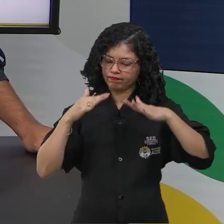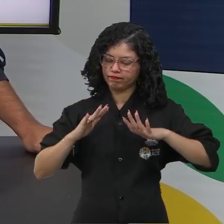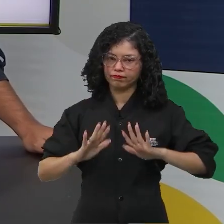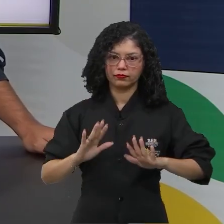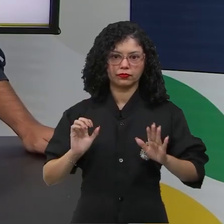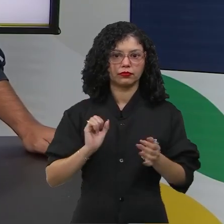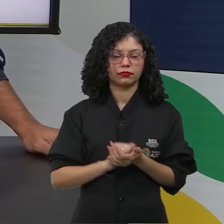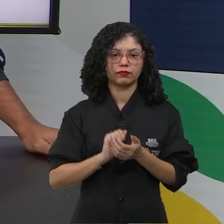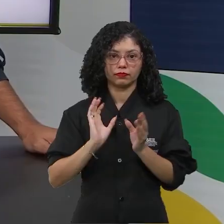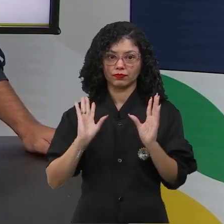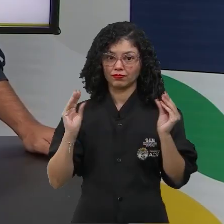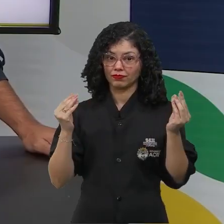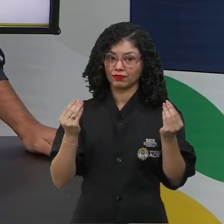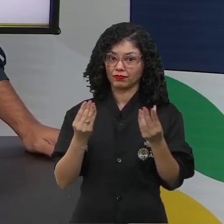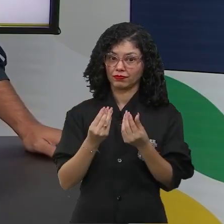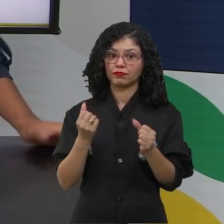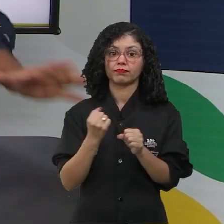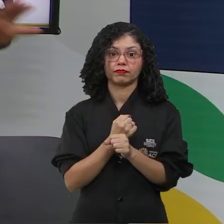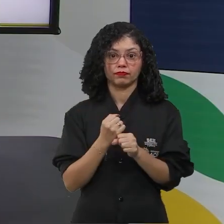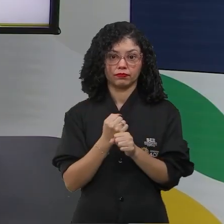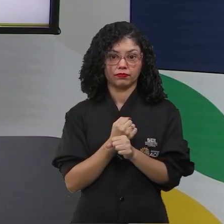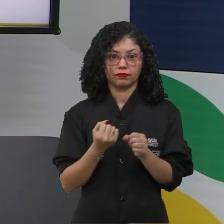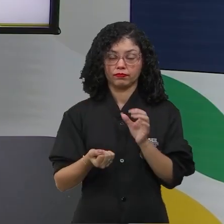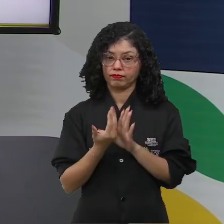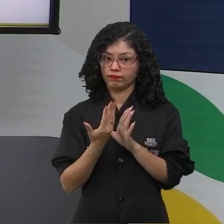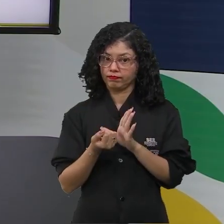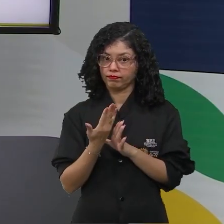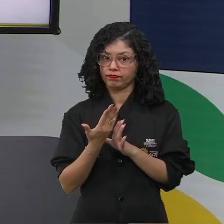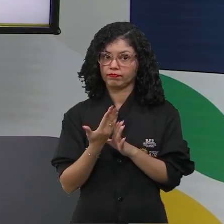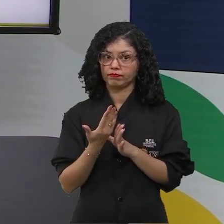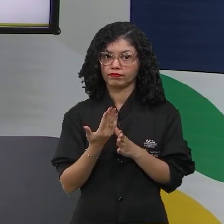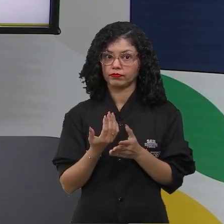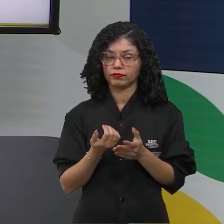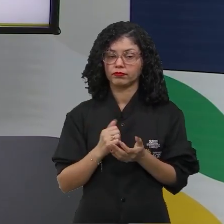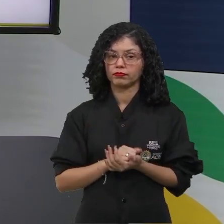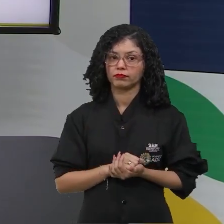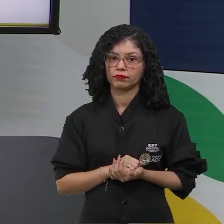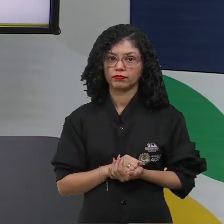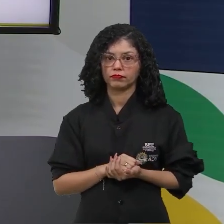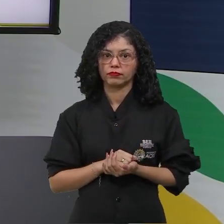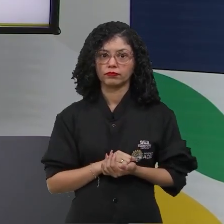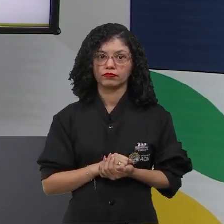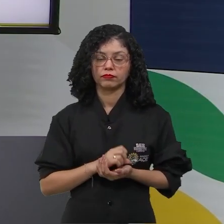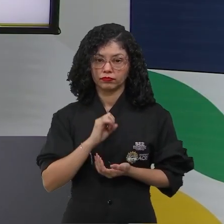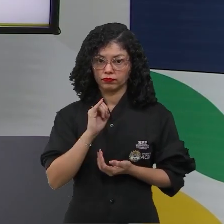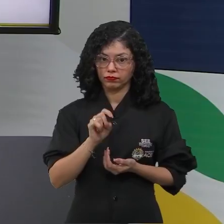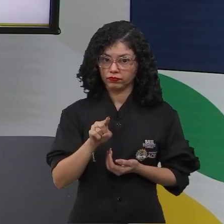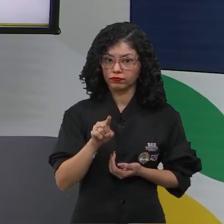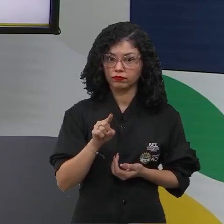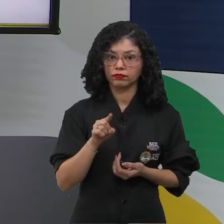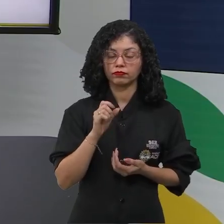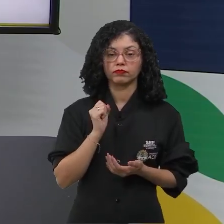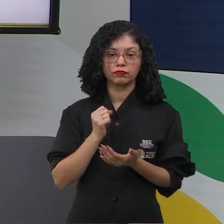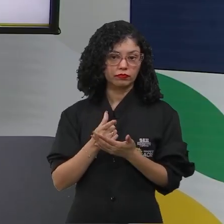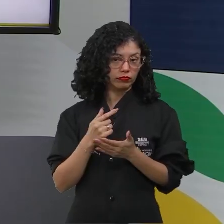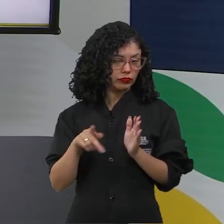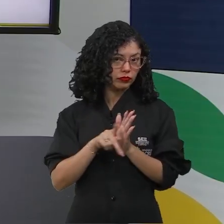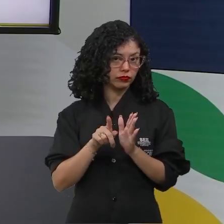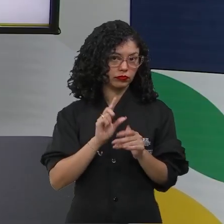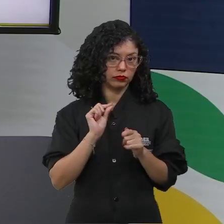é sintetizado, ele é construído. Não é uma produção espontânea. Você sintetiza, você